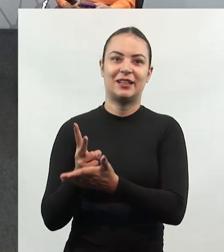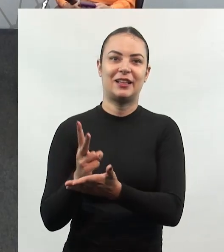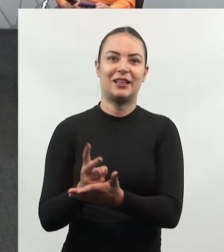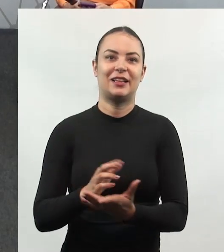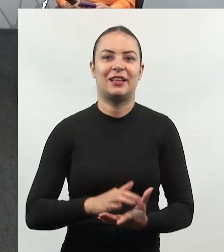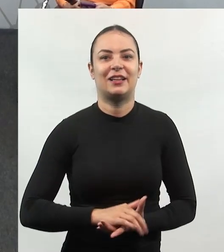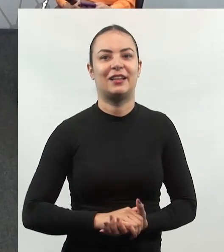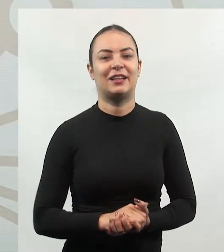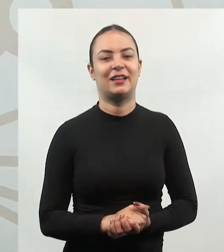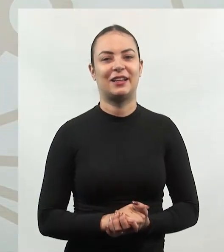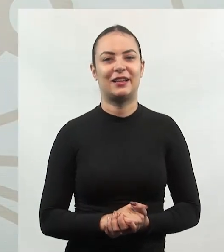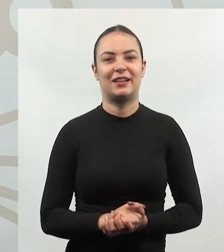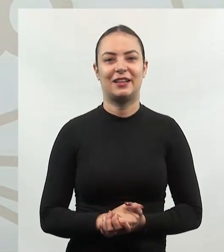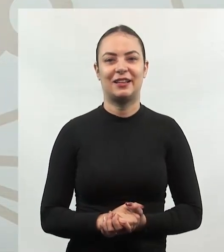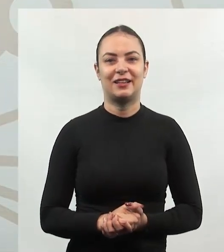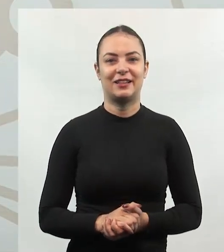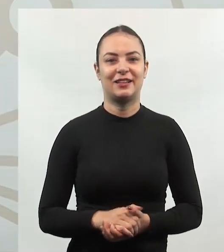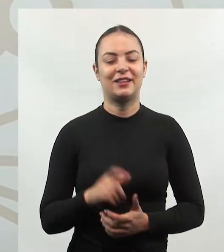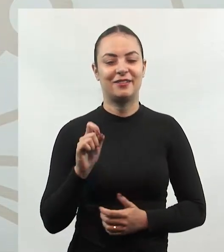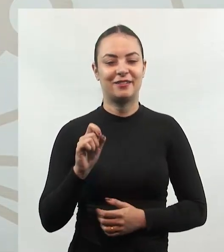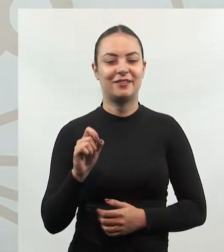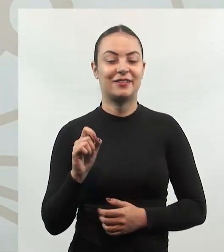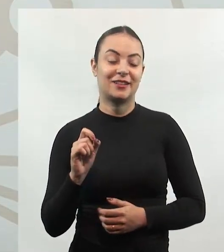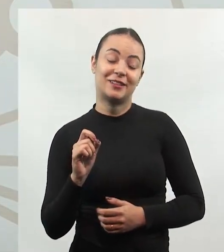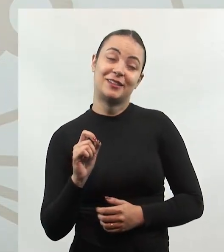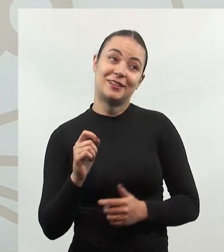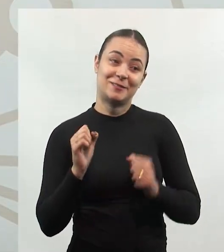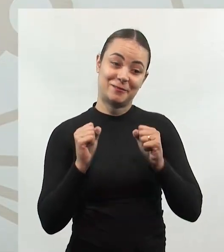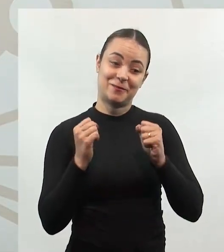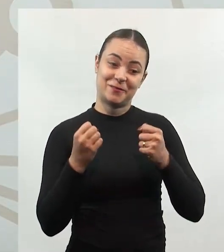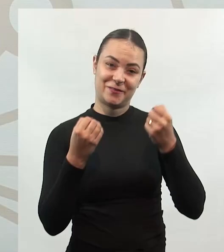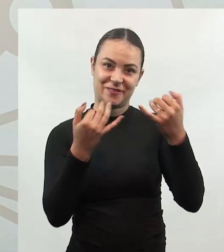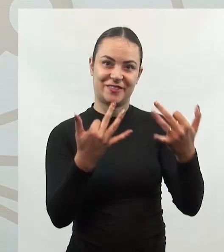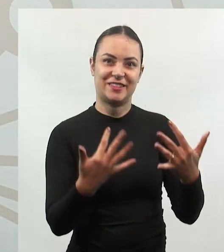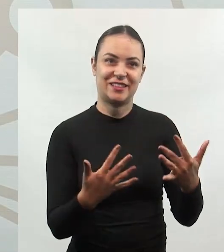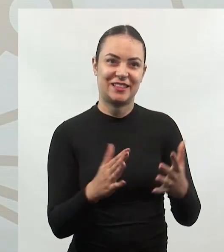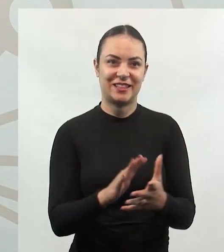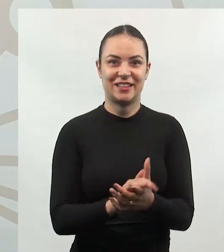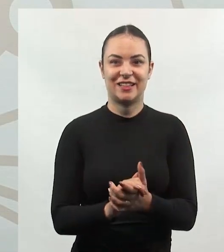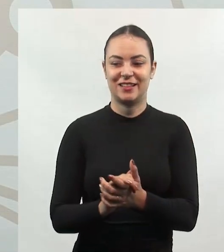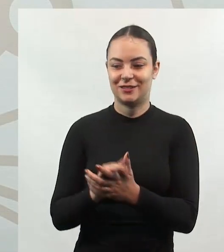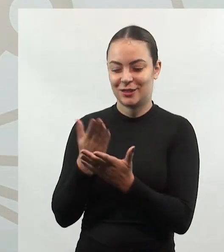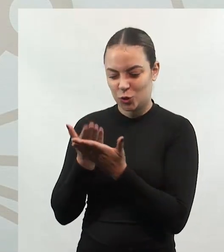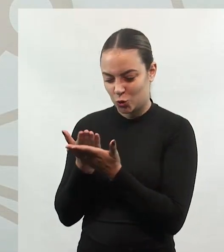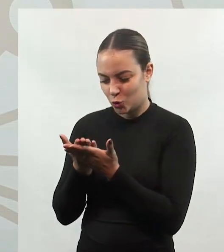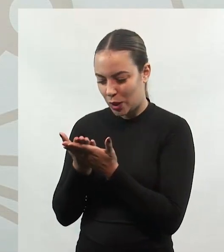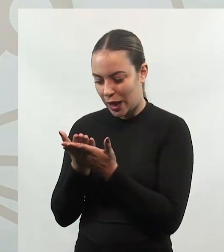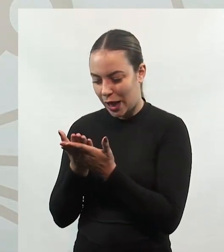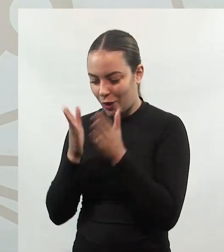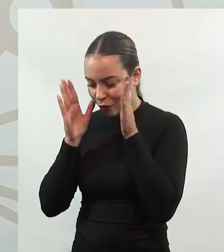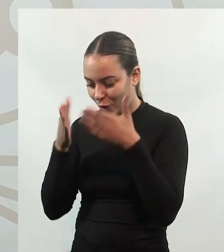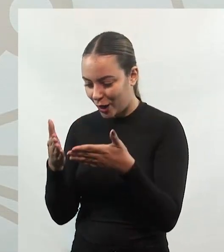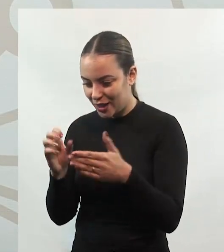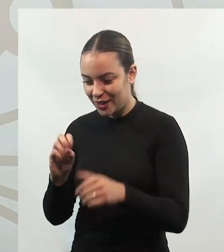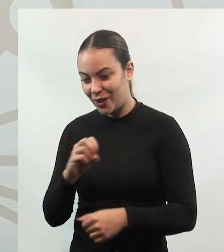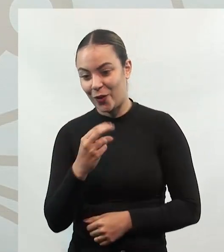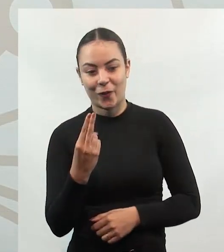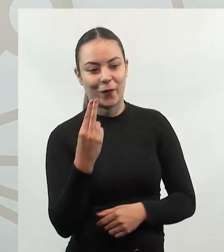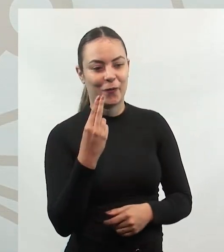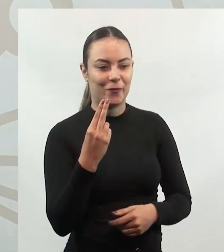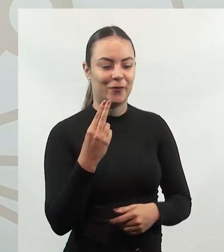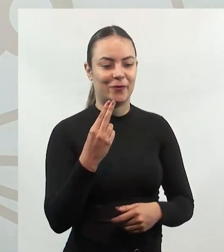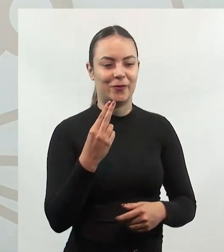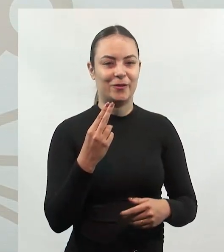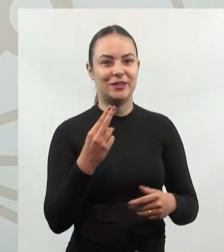teve esse privilégio de estudar no Carmela, no Instituto Estadual de Educação Carmela Dutra, guarda para sempre na